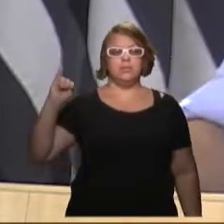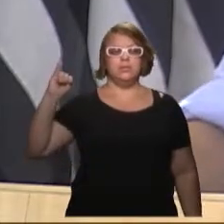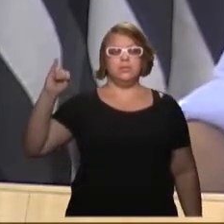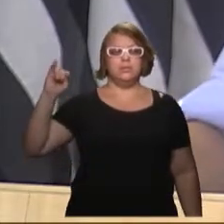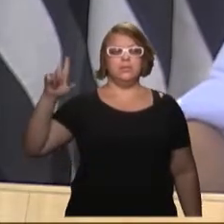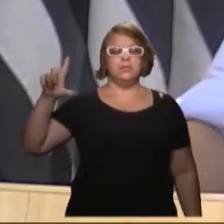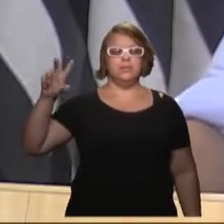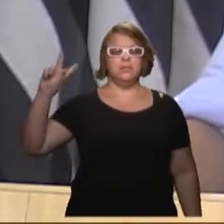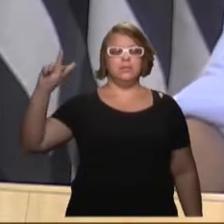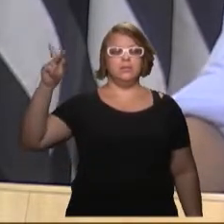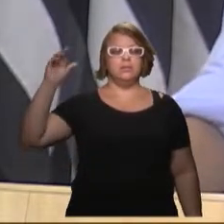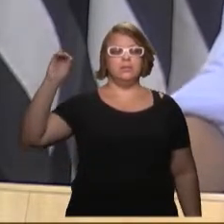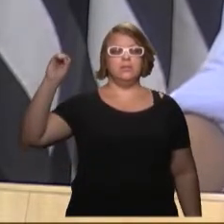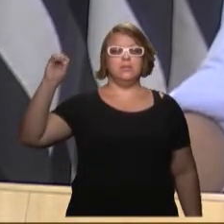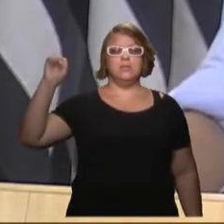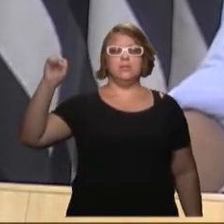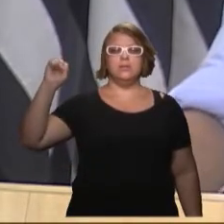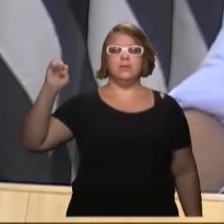município.